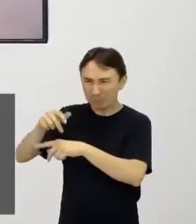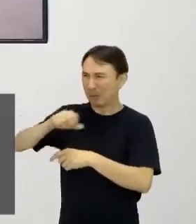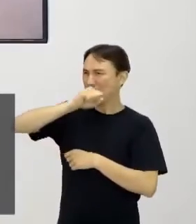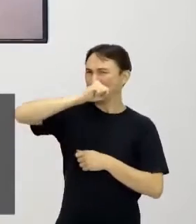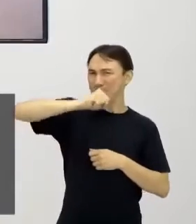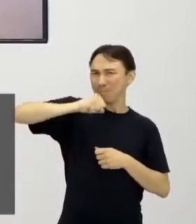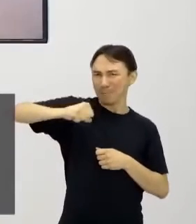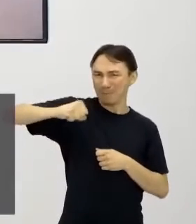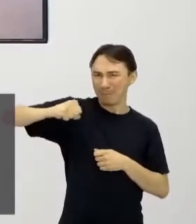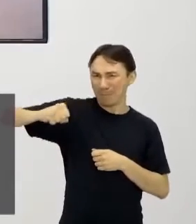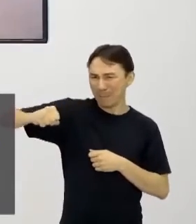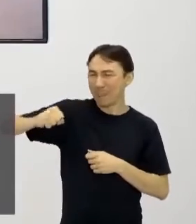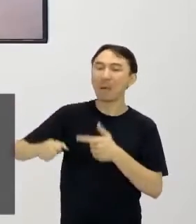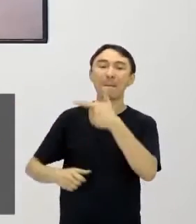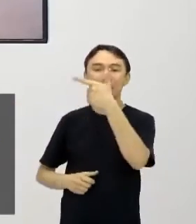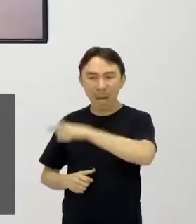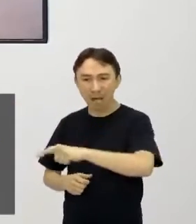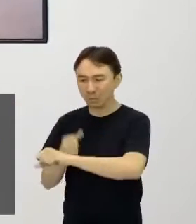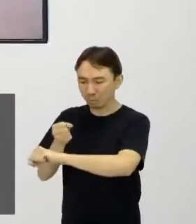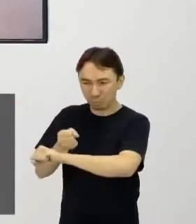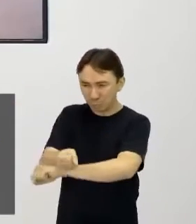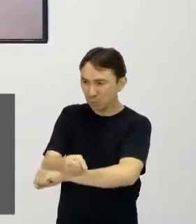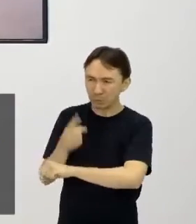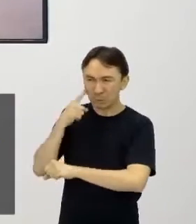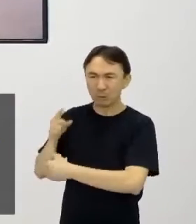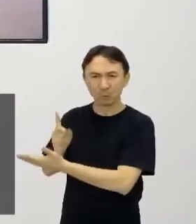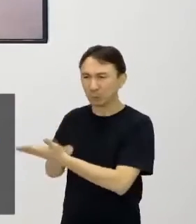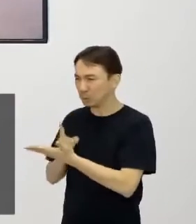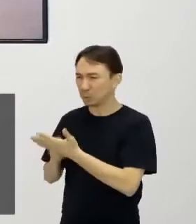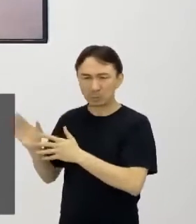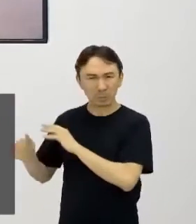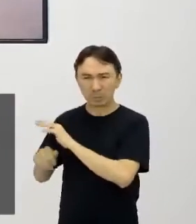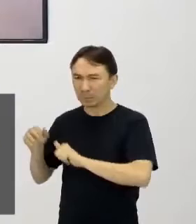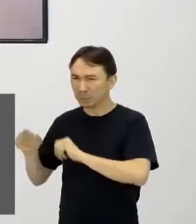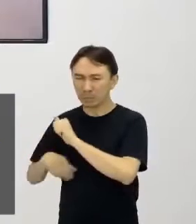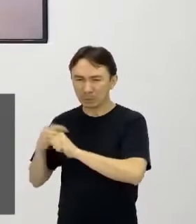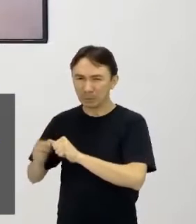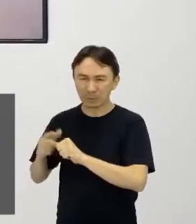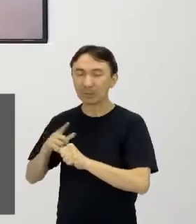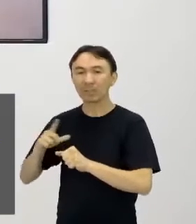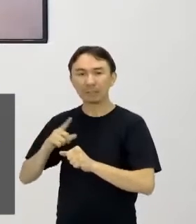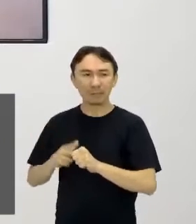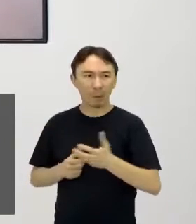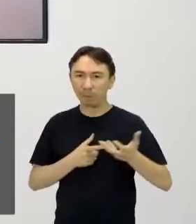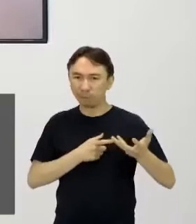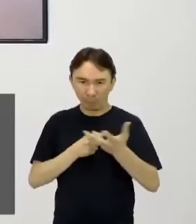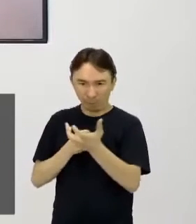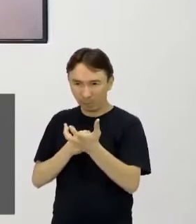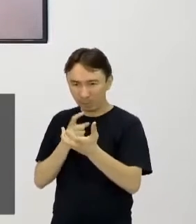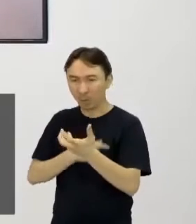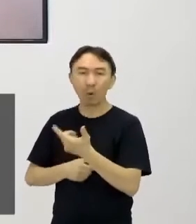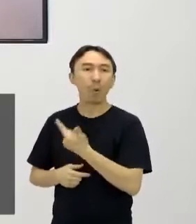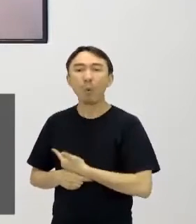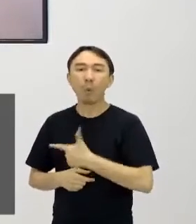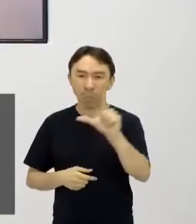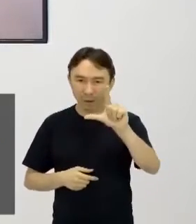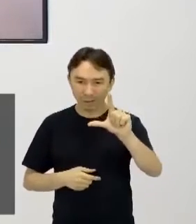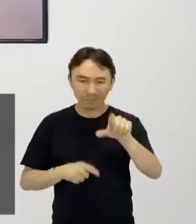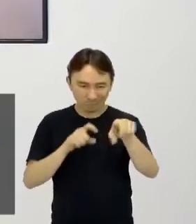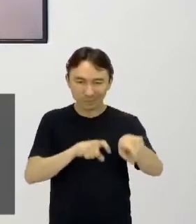se juntam com outros escravizados e juntos eles pegam armas e vão para uma outra fazenda, que é a fazenda